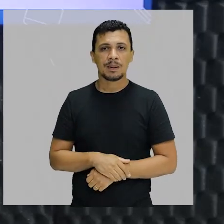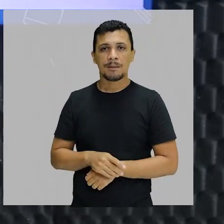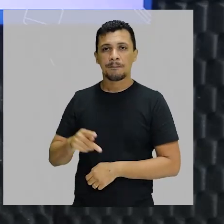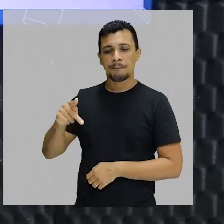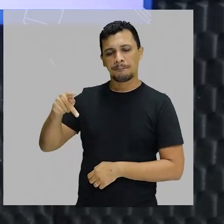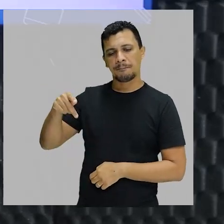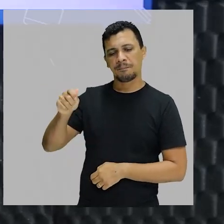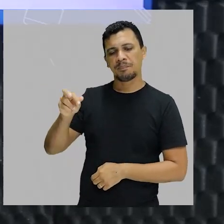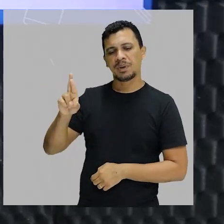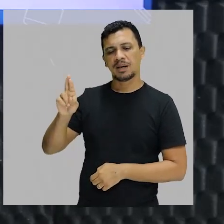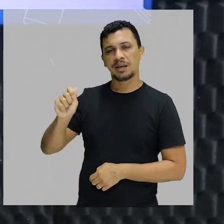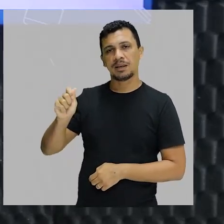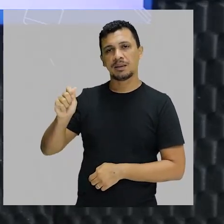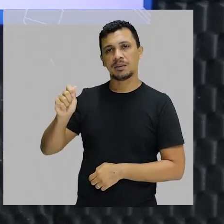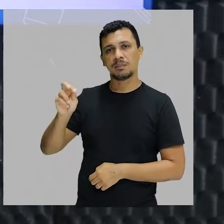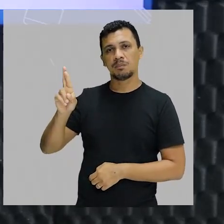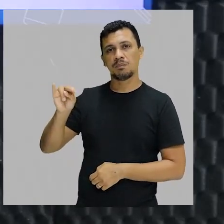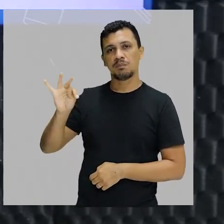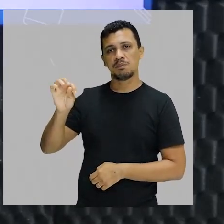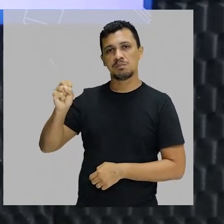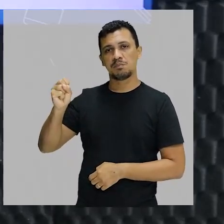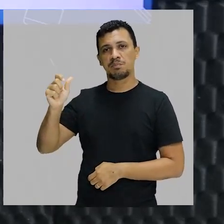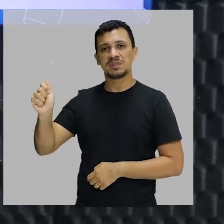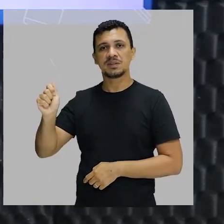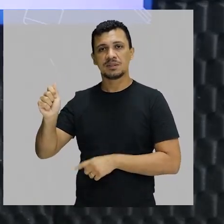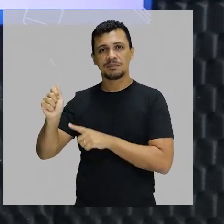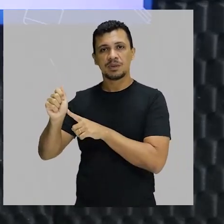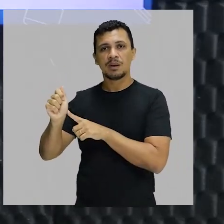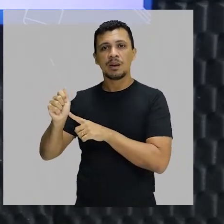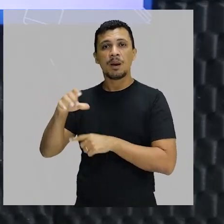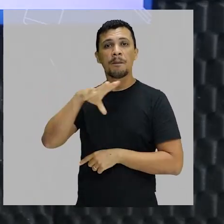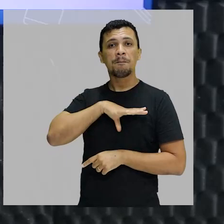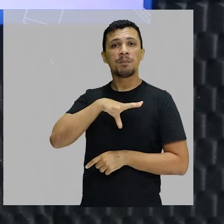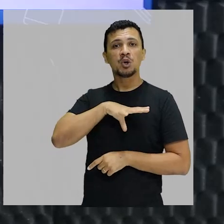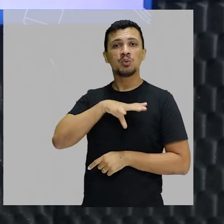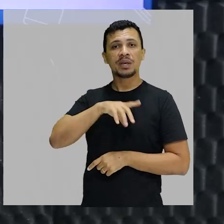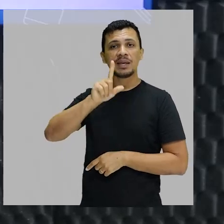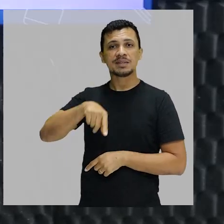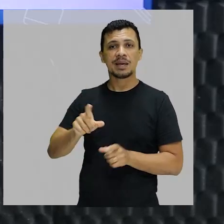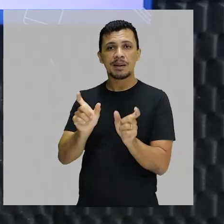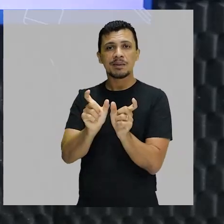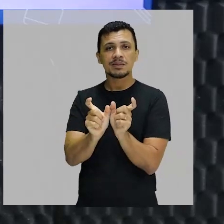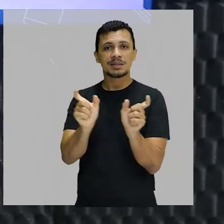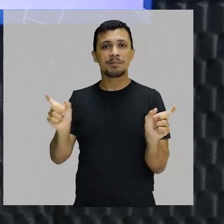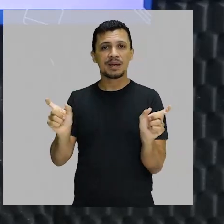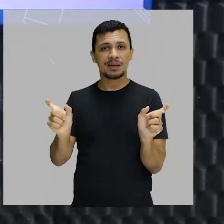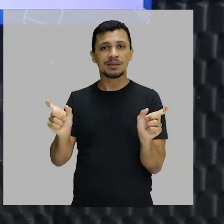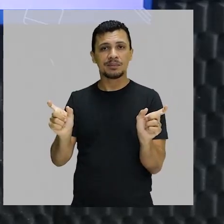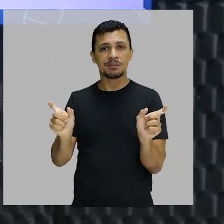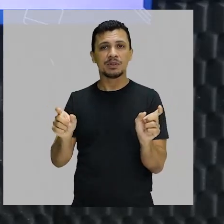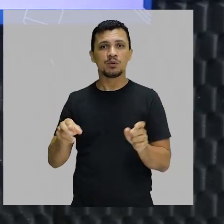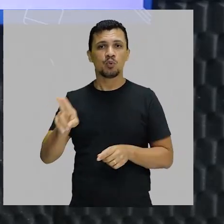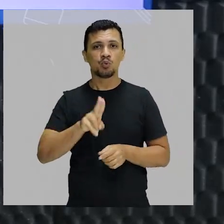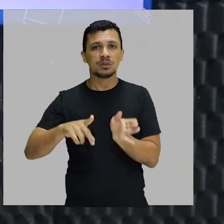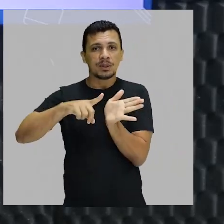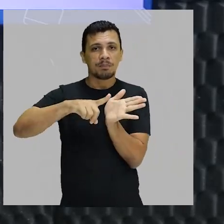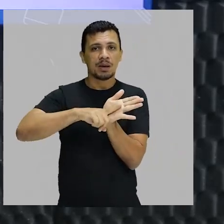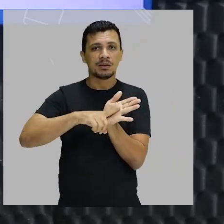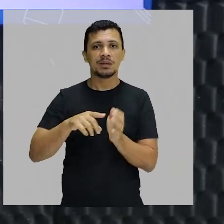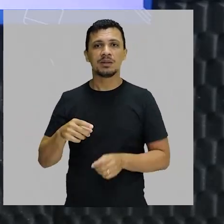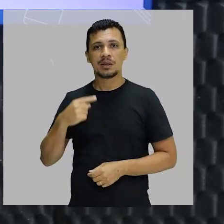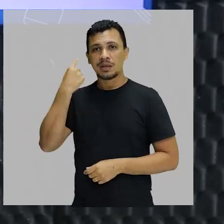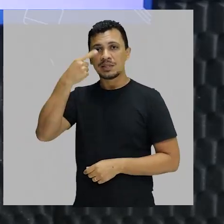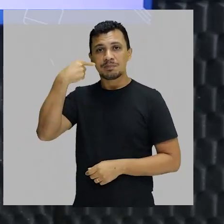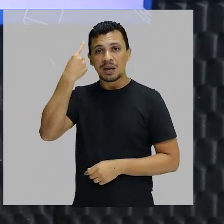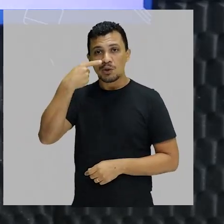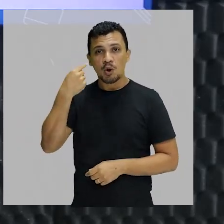para-brisas. Para-brisa em português é escrito separado com um hífen, para-brisa. Em espanhol não existe